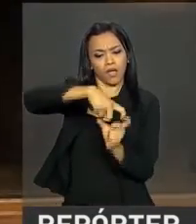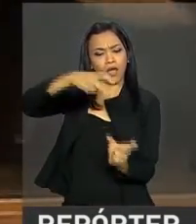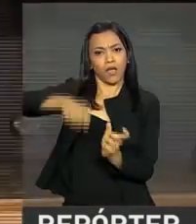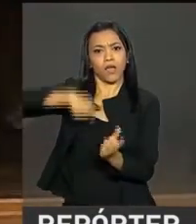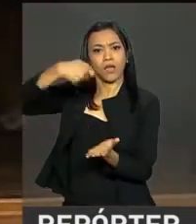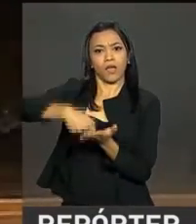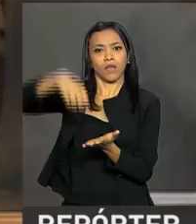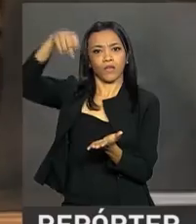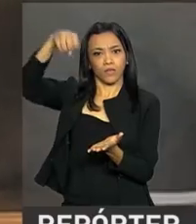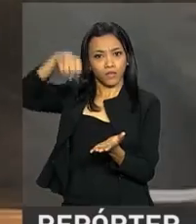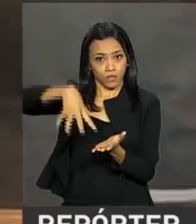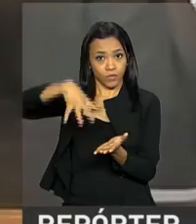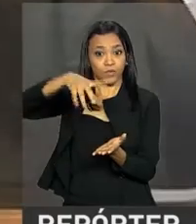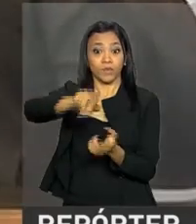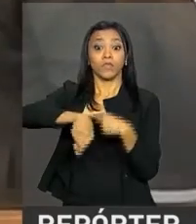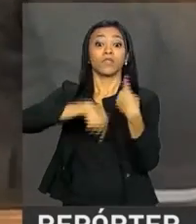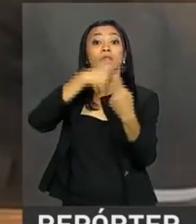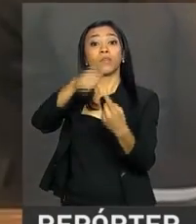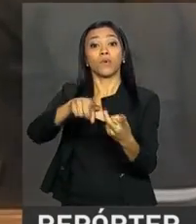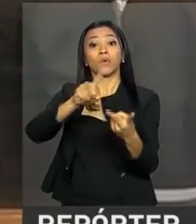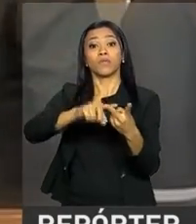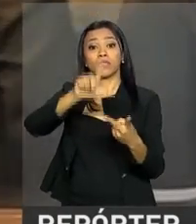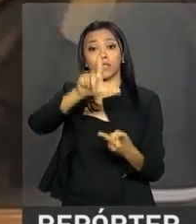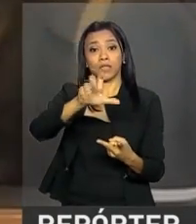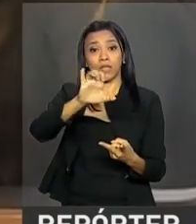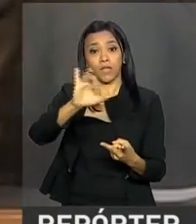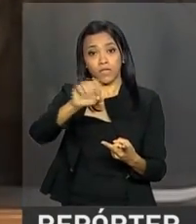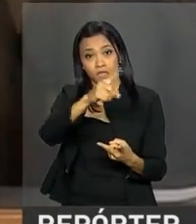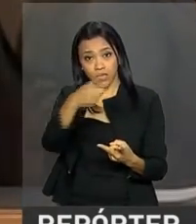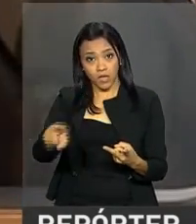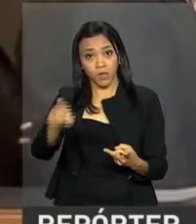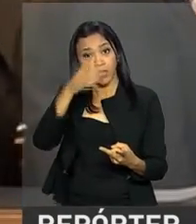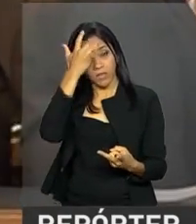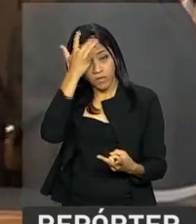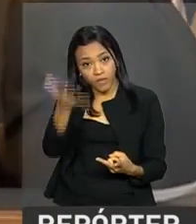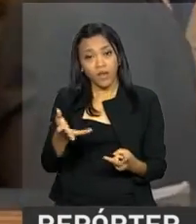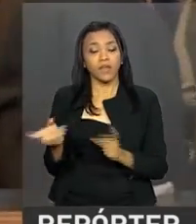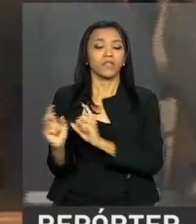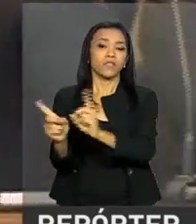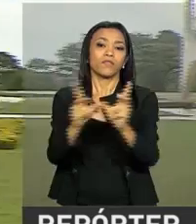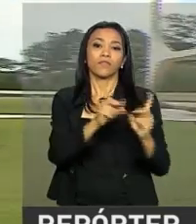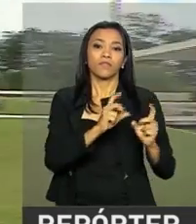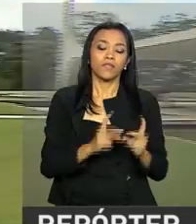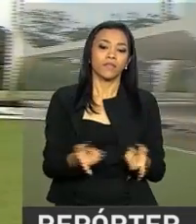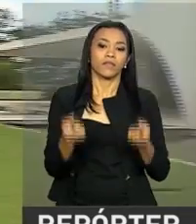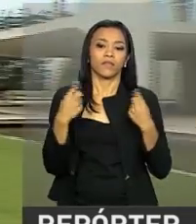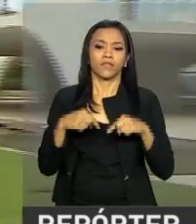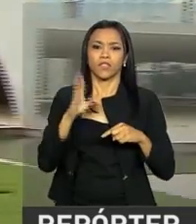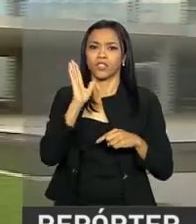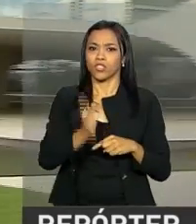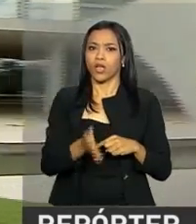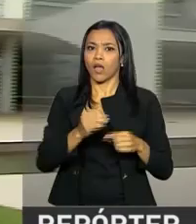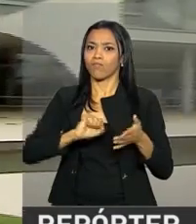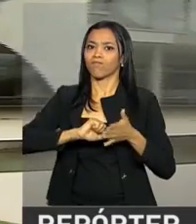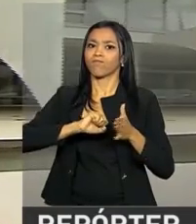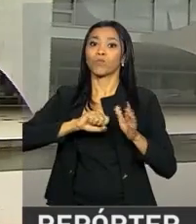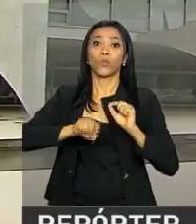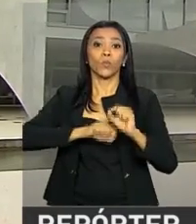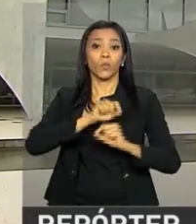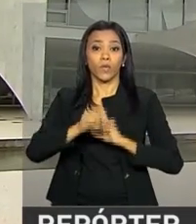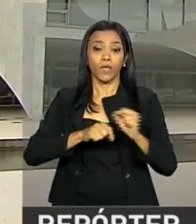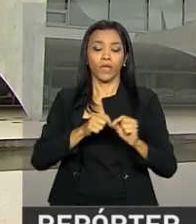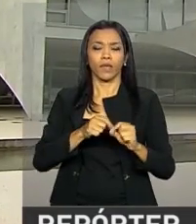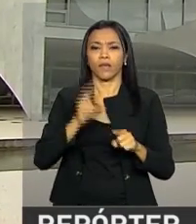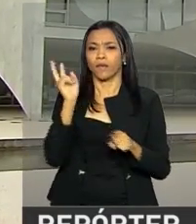desestatização para facilitar os processos de venda das distribuidoras da eletrobrás foi vetada a manutenção ou a